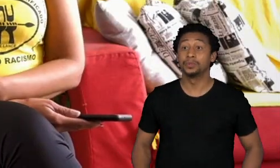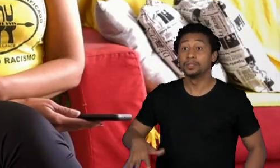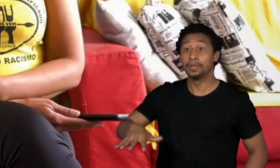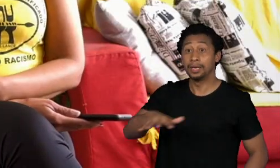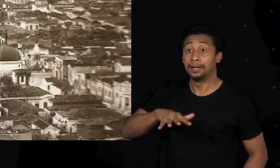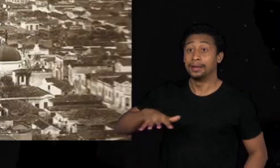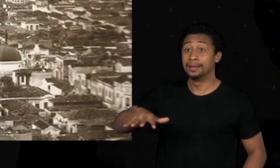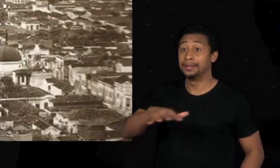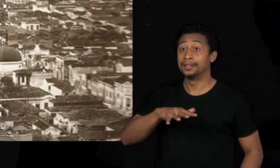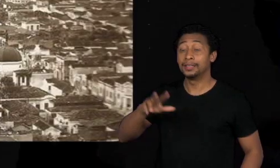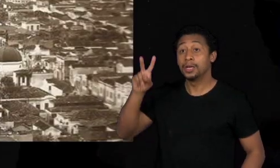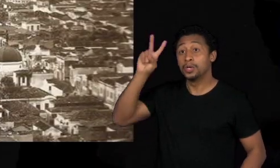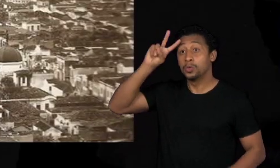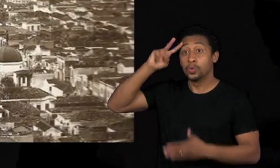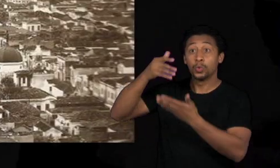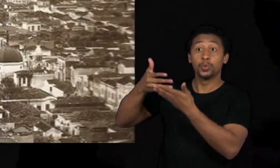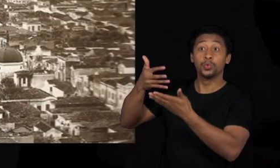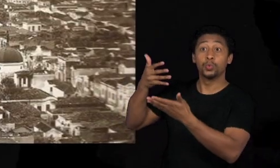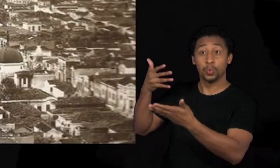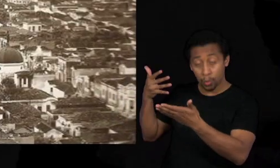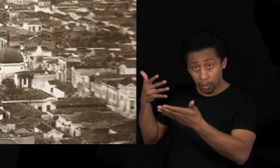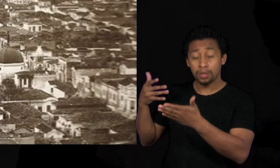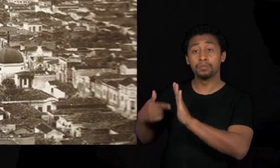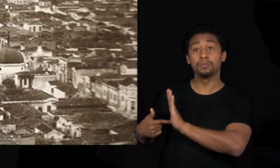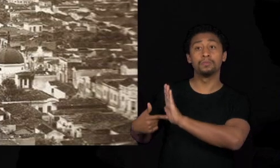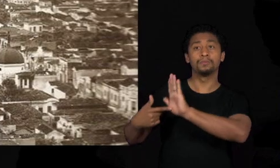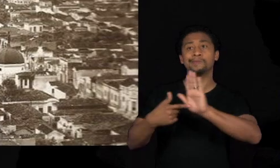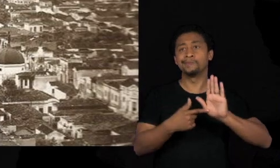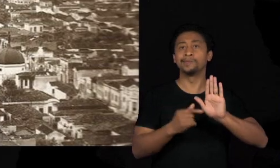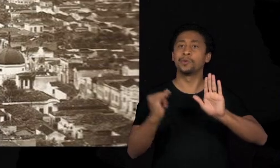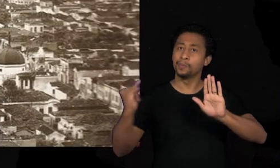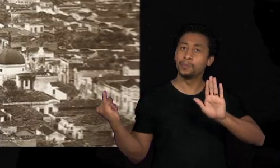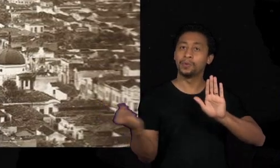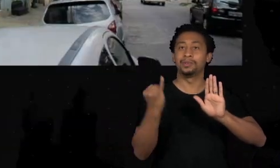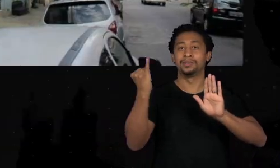uma região historicamente muito importante para a cidade e para o